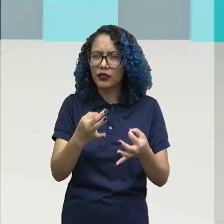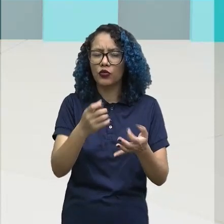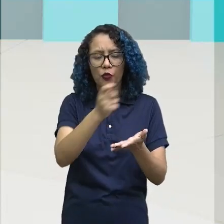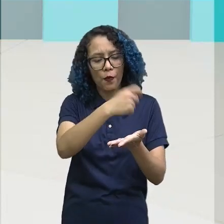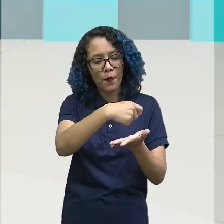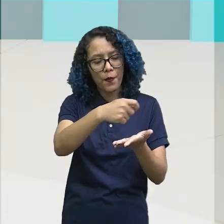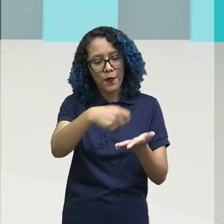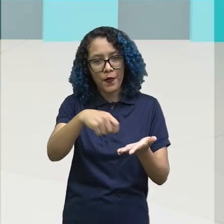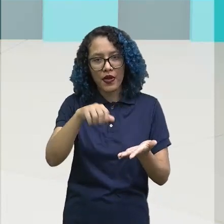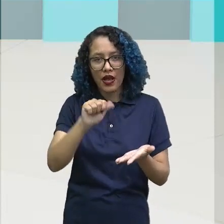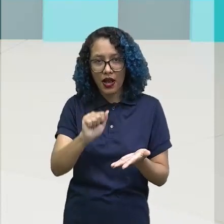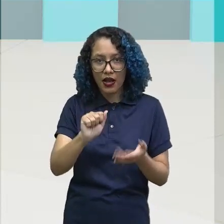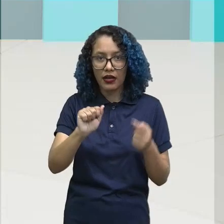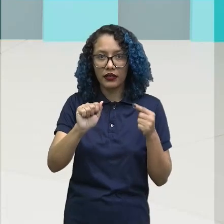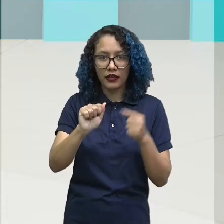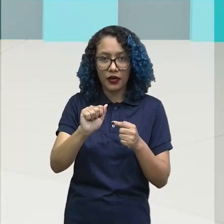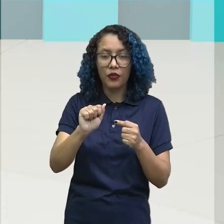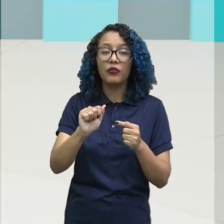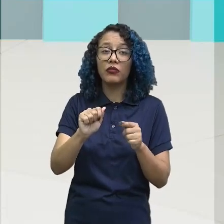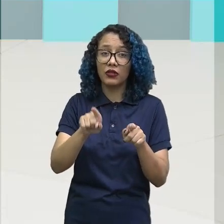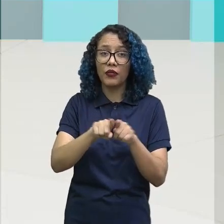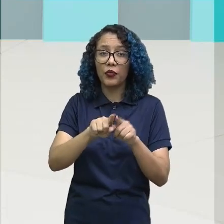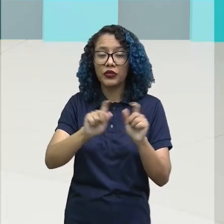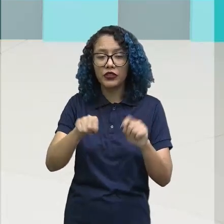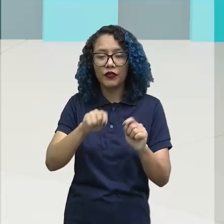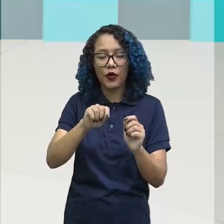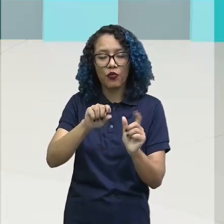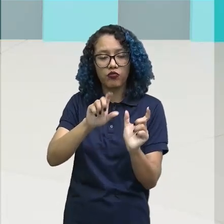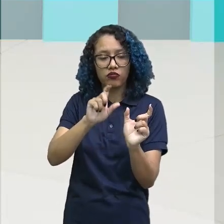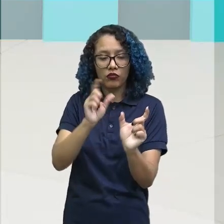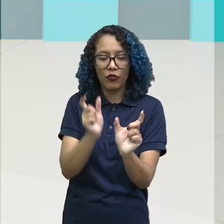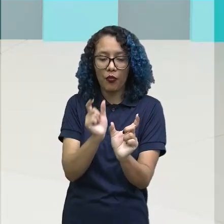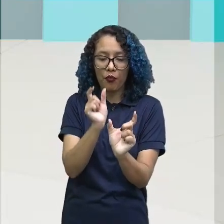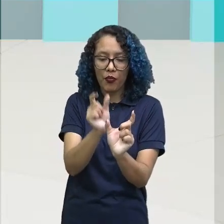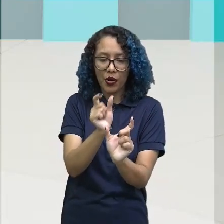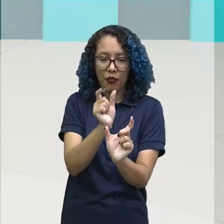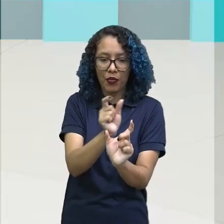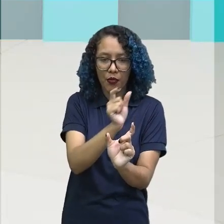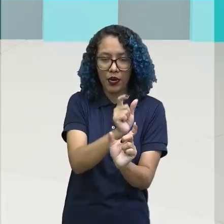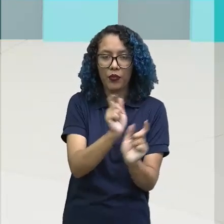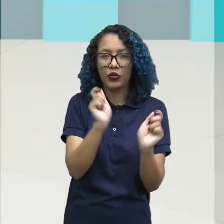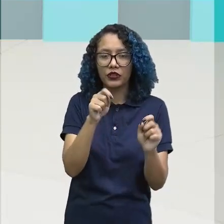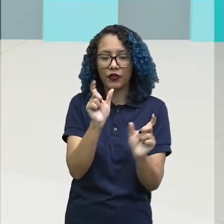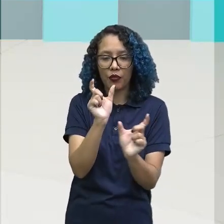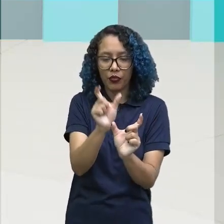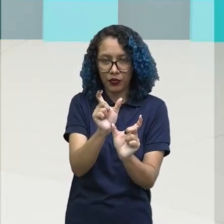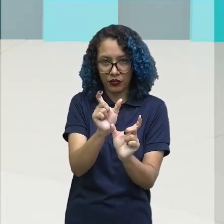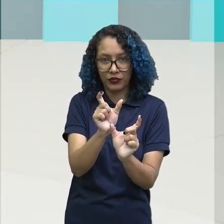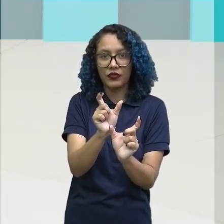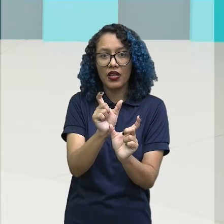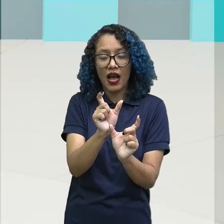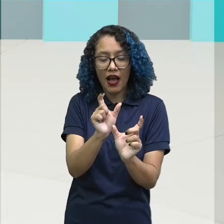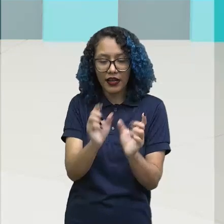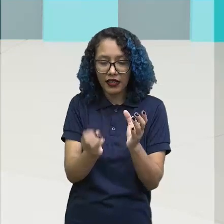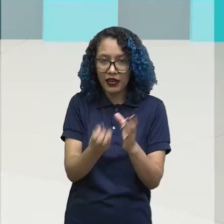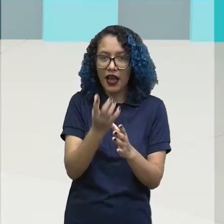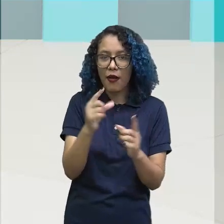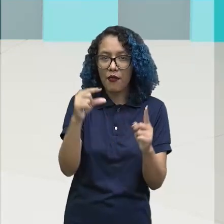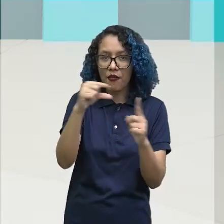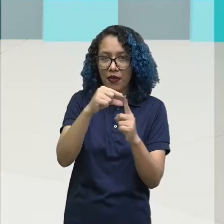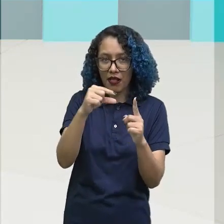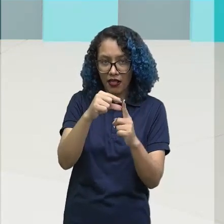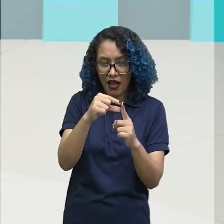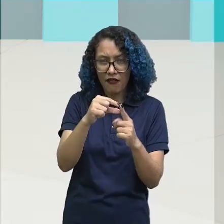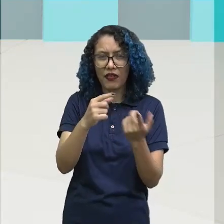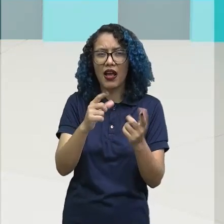pedacinho podia formar outras palavras, que aquela letra formava sílaba, e a sílaba formava palavras, e palavras